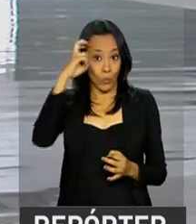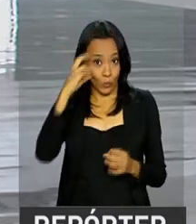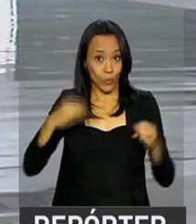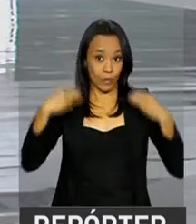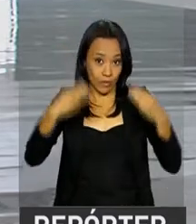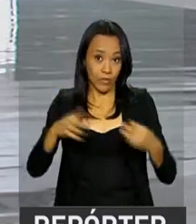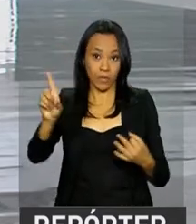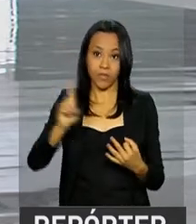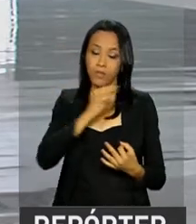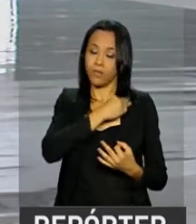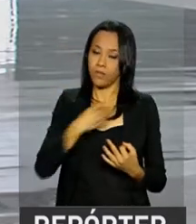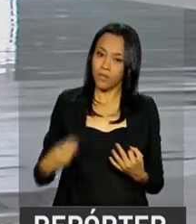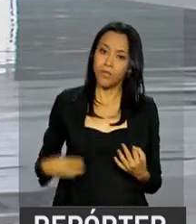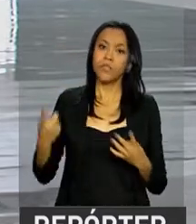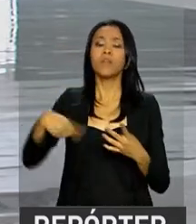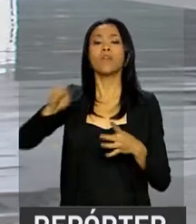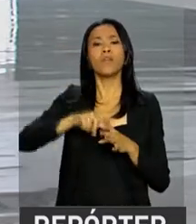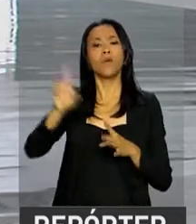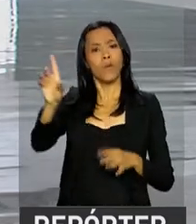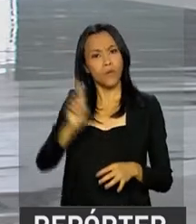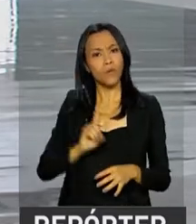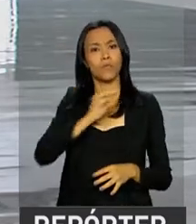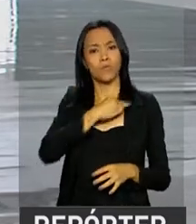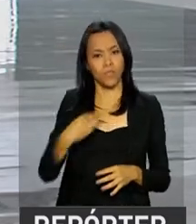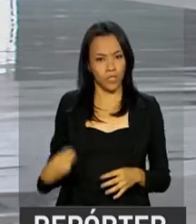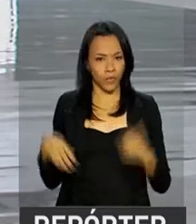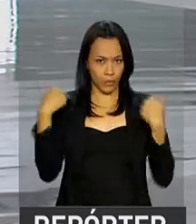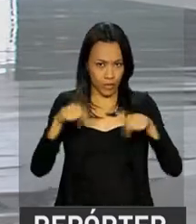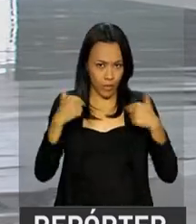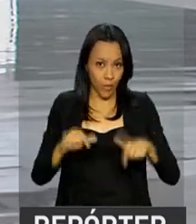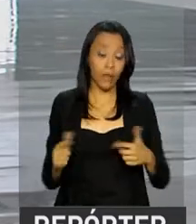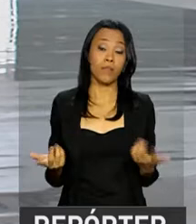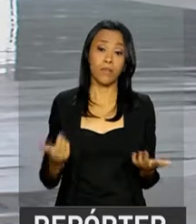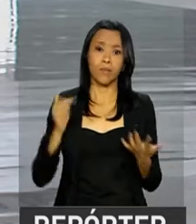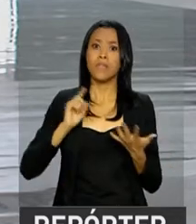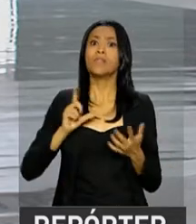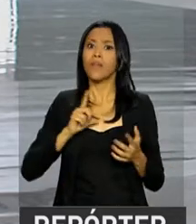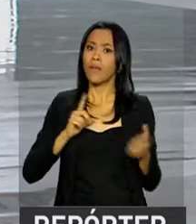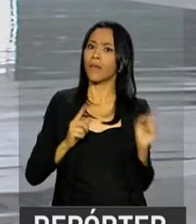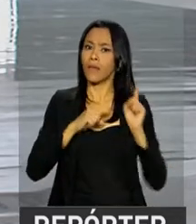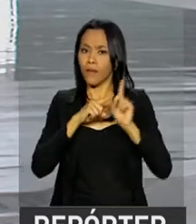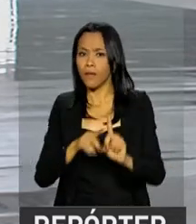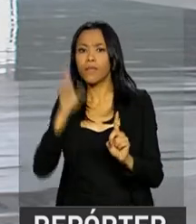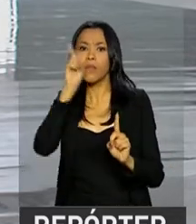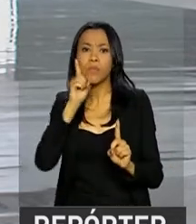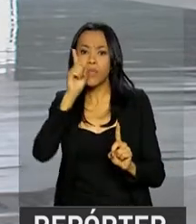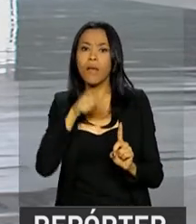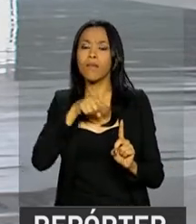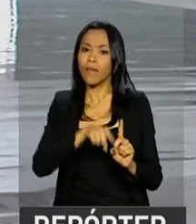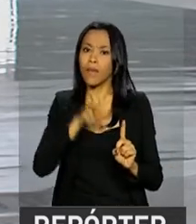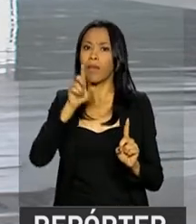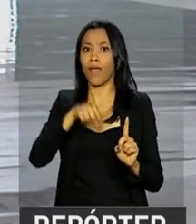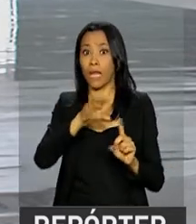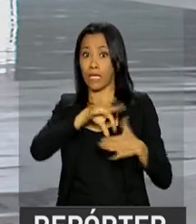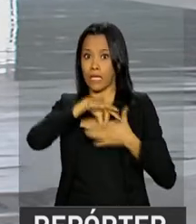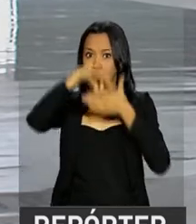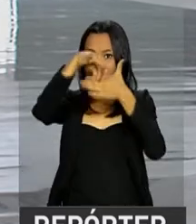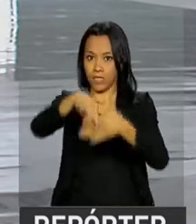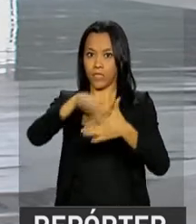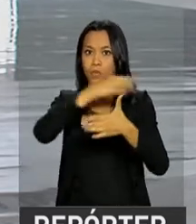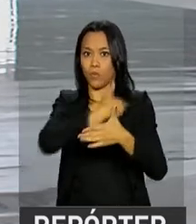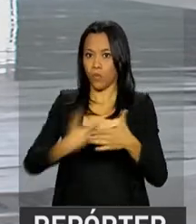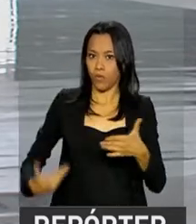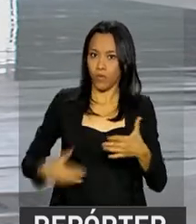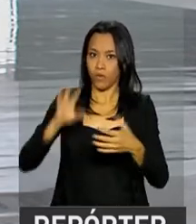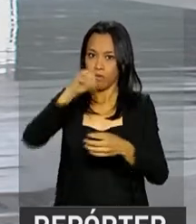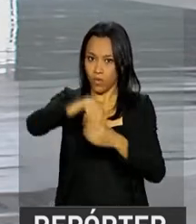Ronaldo Nogueira, do Trabalho. Além dos ministros, participam os deputados André Moura, que é líder do governo no Congresso Nacional,